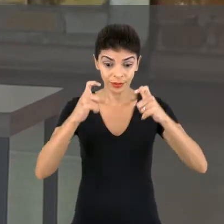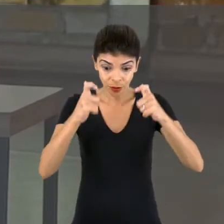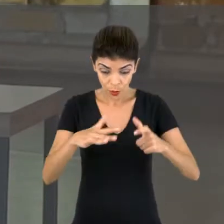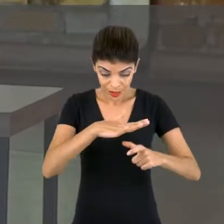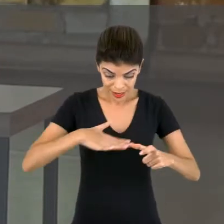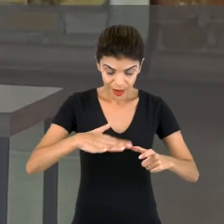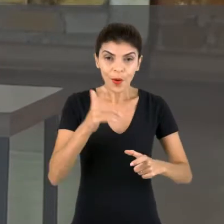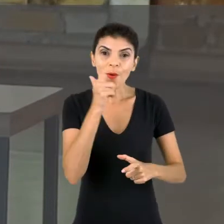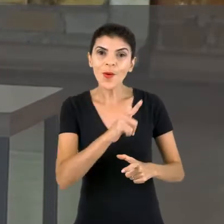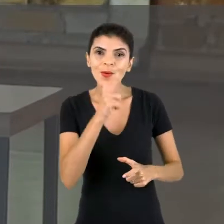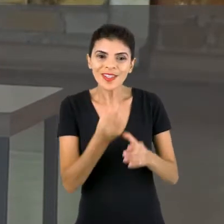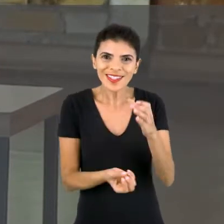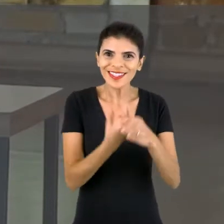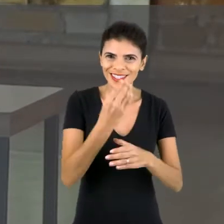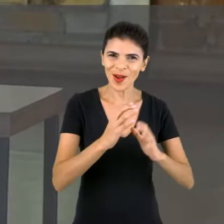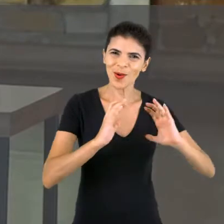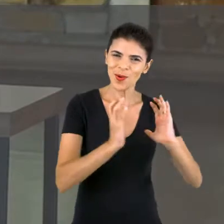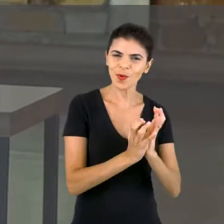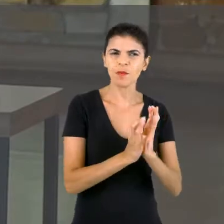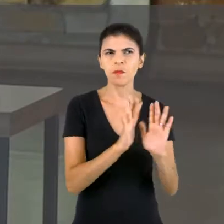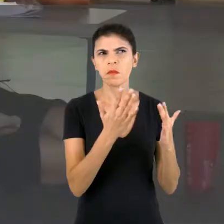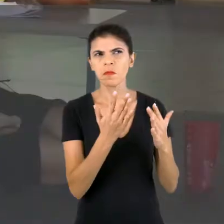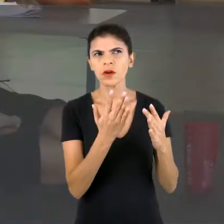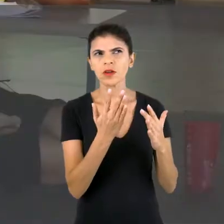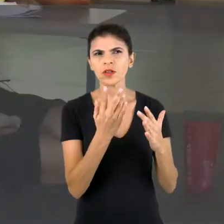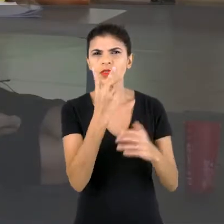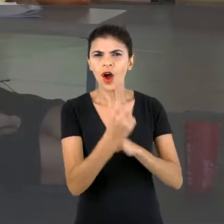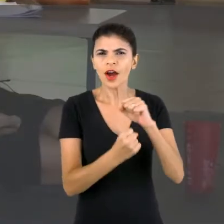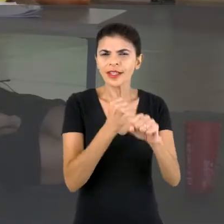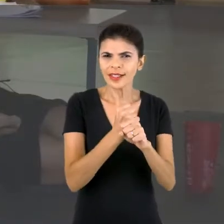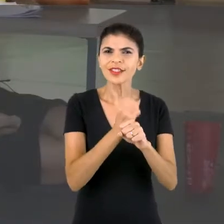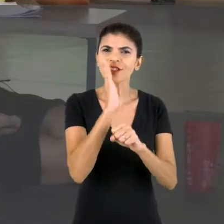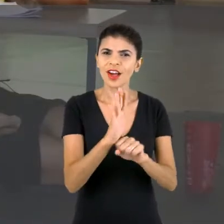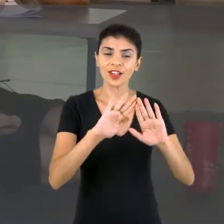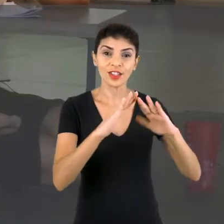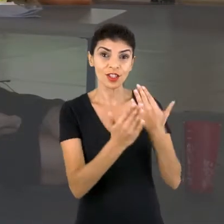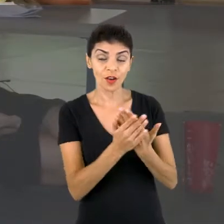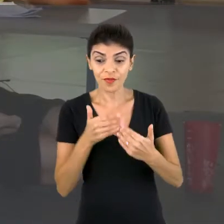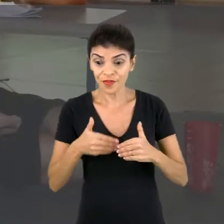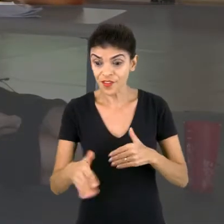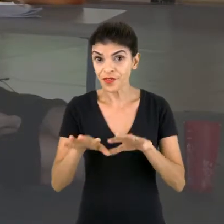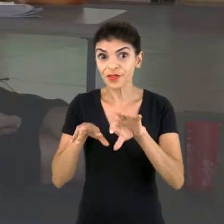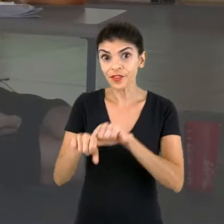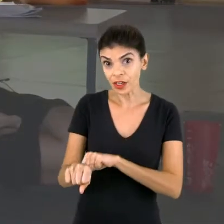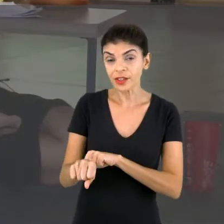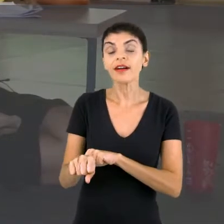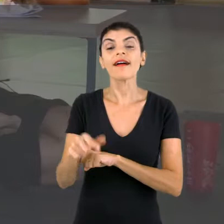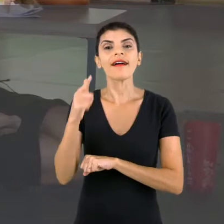A gente formou a companhia mais ou menos no final do 2º ano de escola e a gente tinha mais 1 ano para